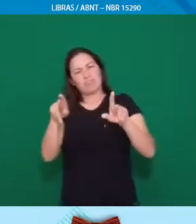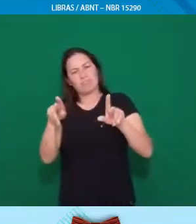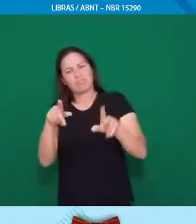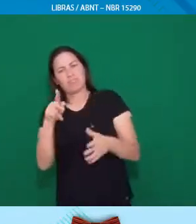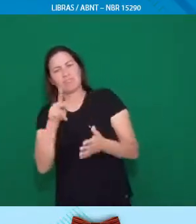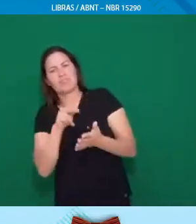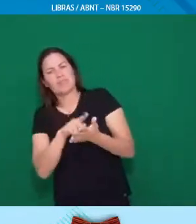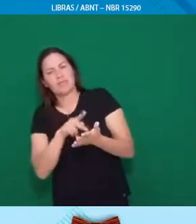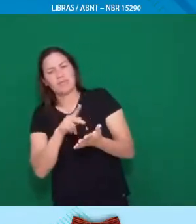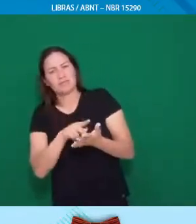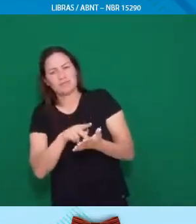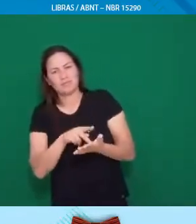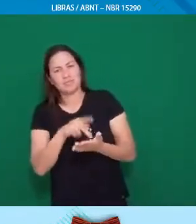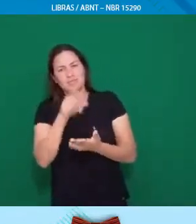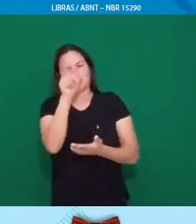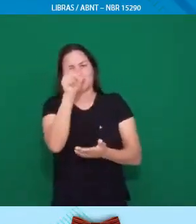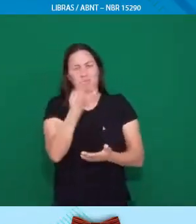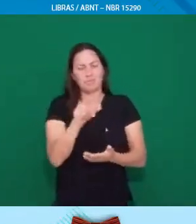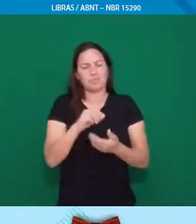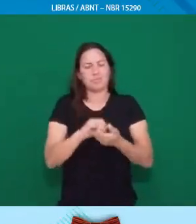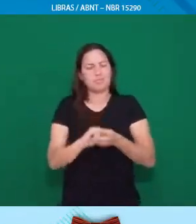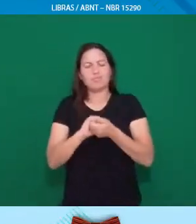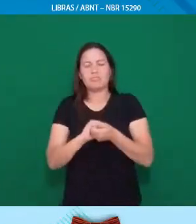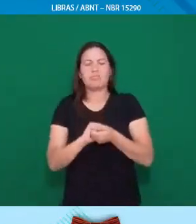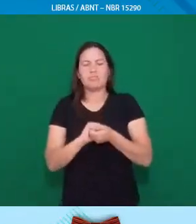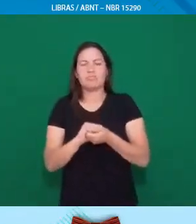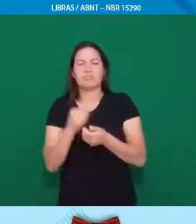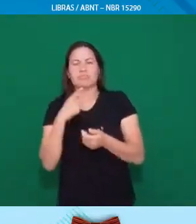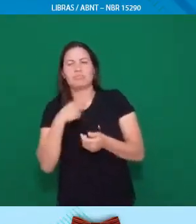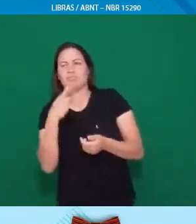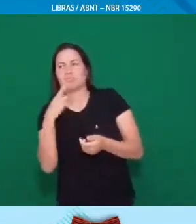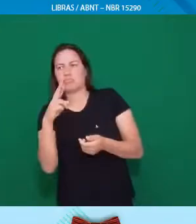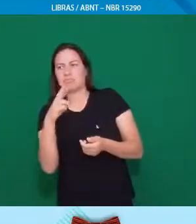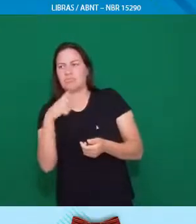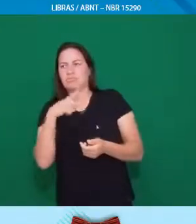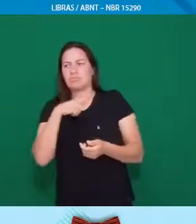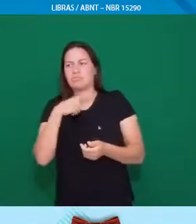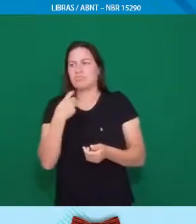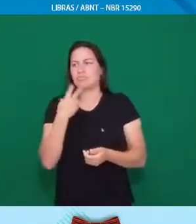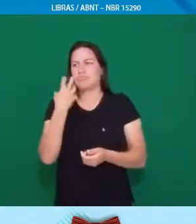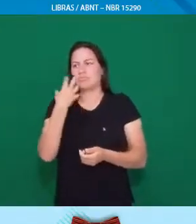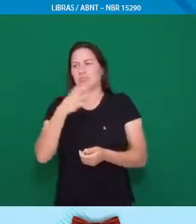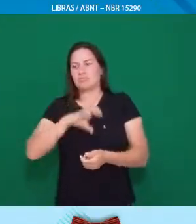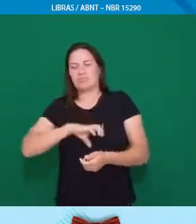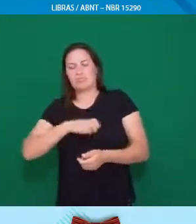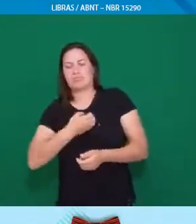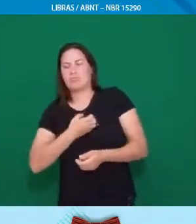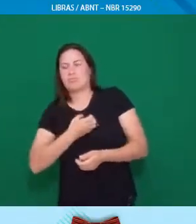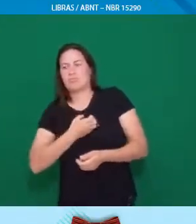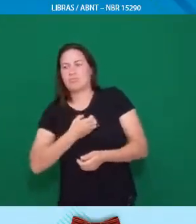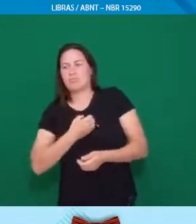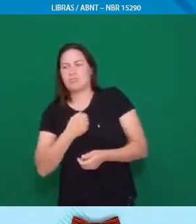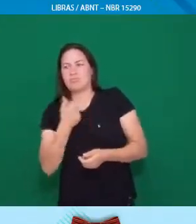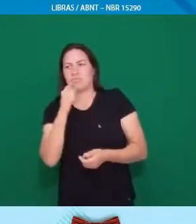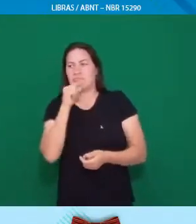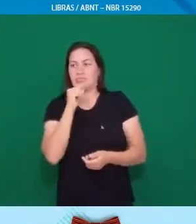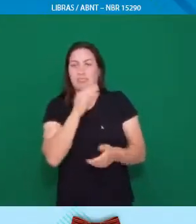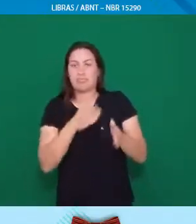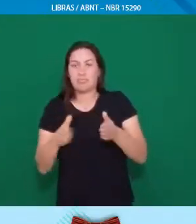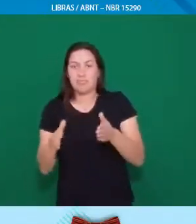Com certeza essas pessoas tiveram muita sorte porque se fosse eu não iria prender porque eu não sei nada